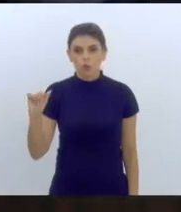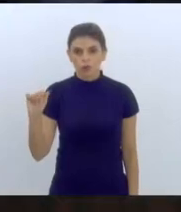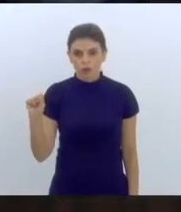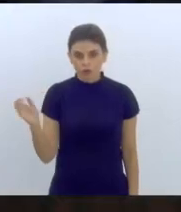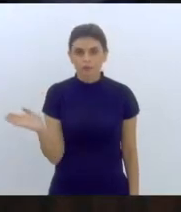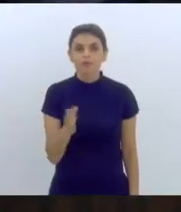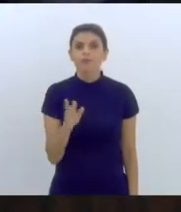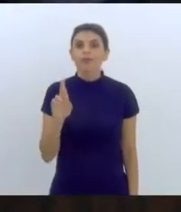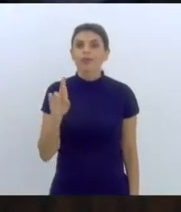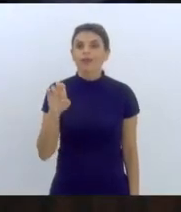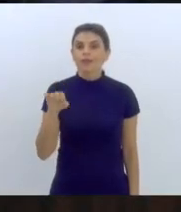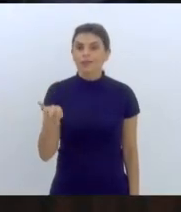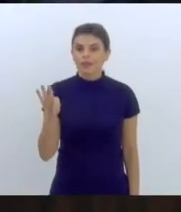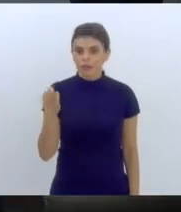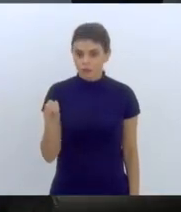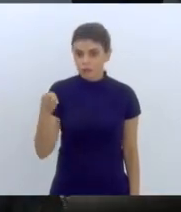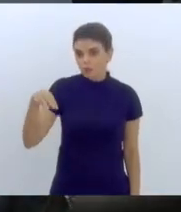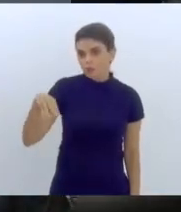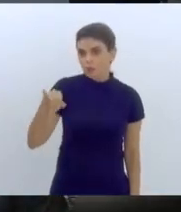Deputado Renato Miranda.